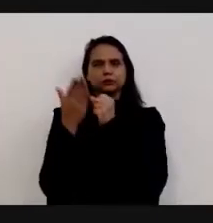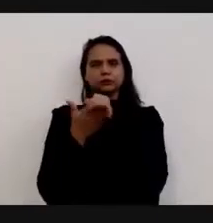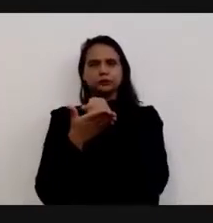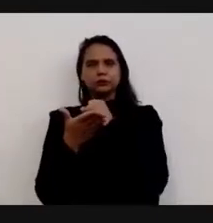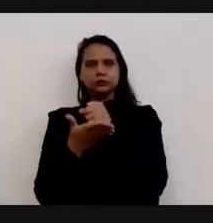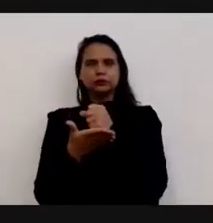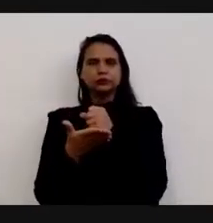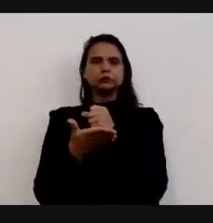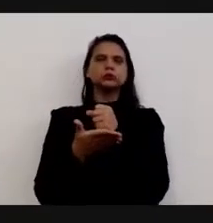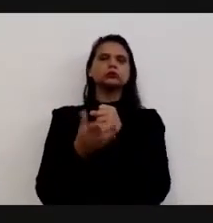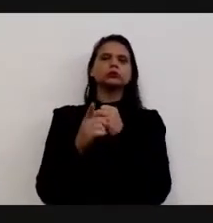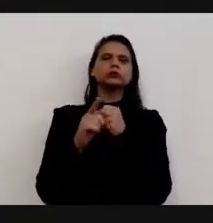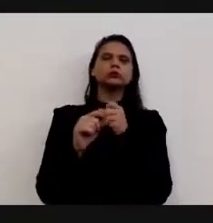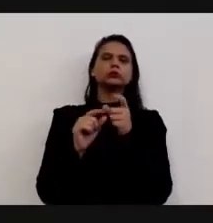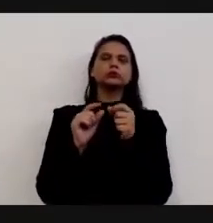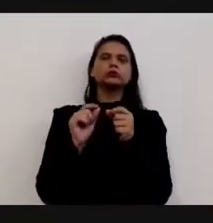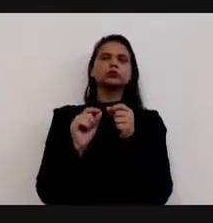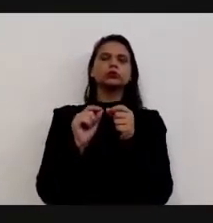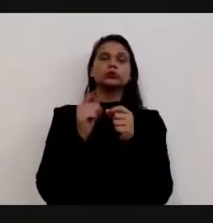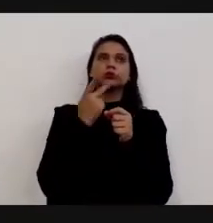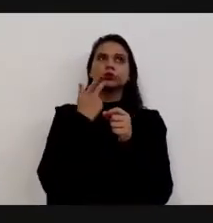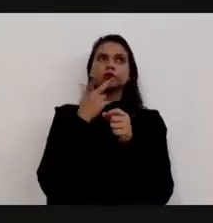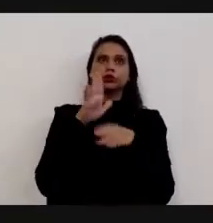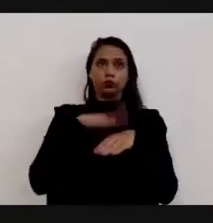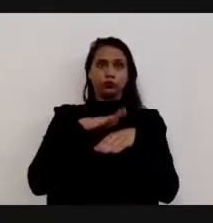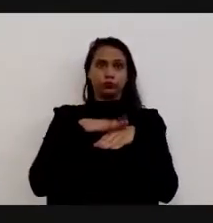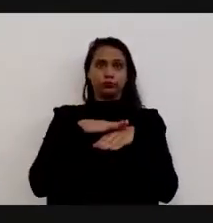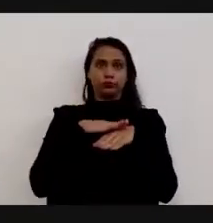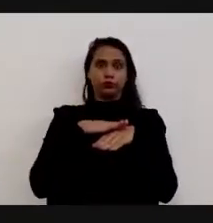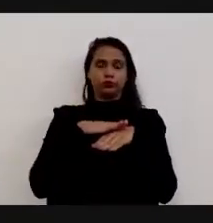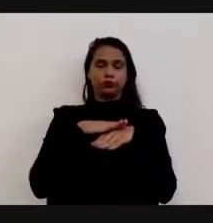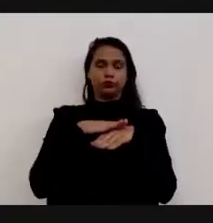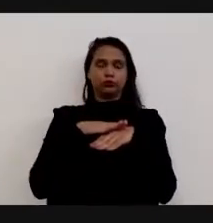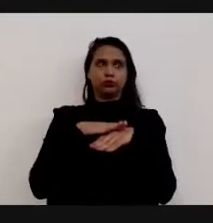basicamente, quando eu falei de rede de dependência aqui,